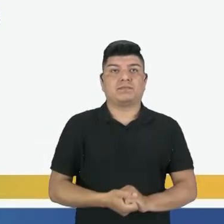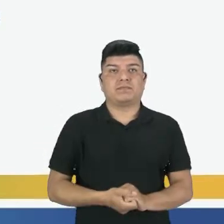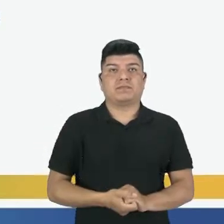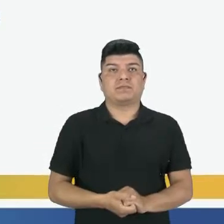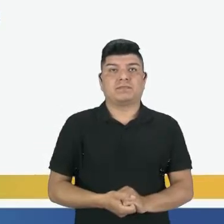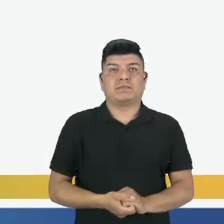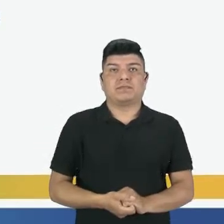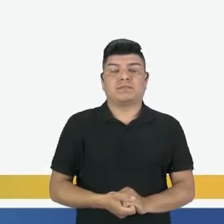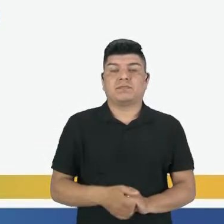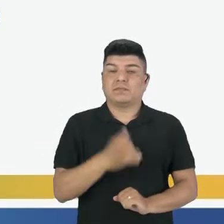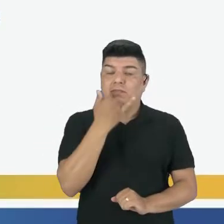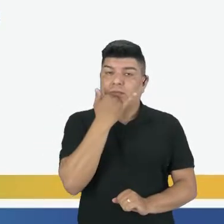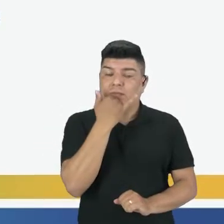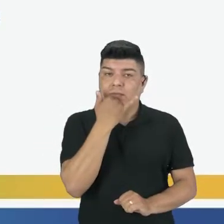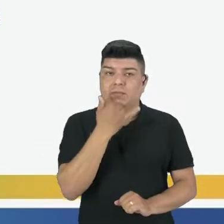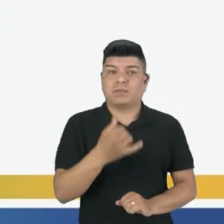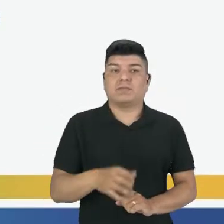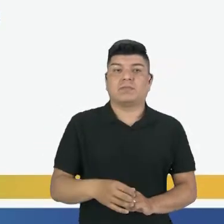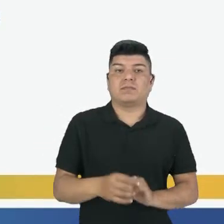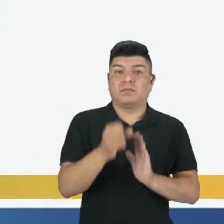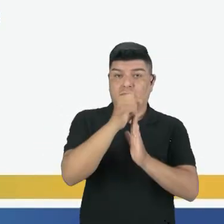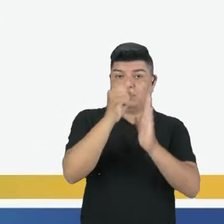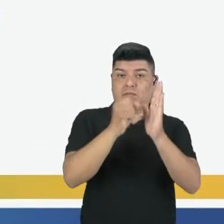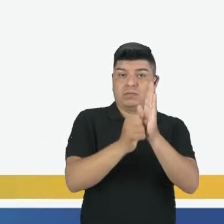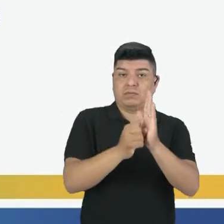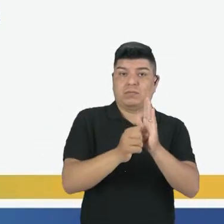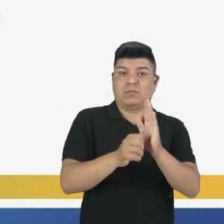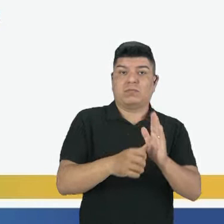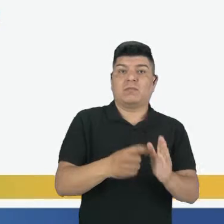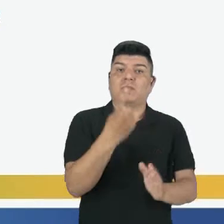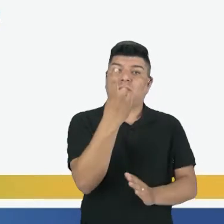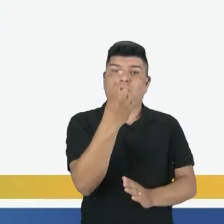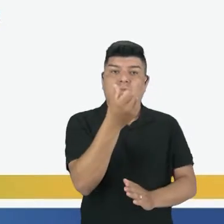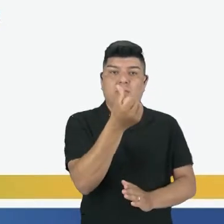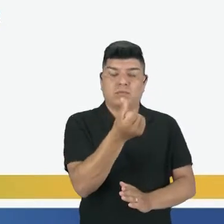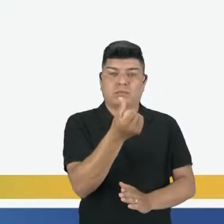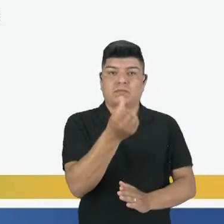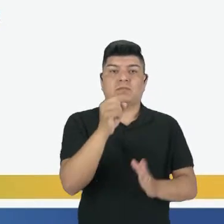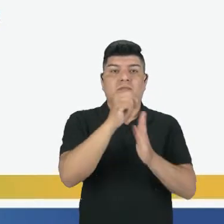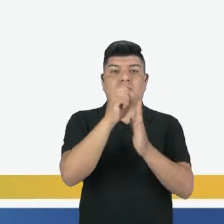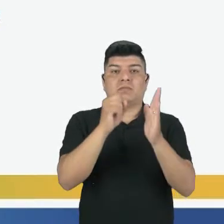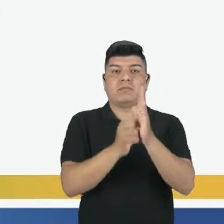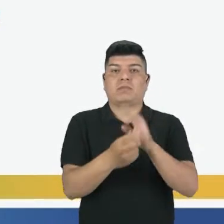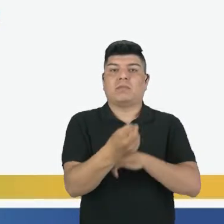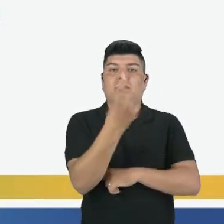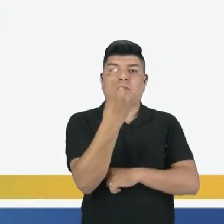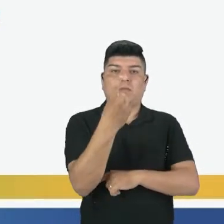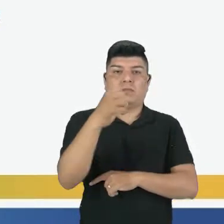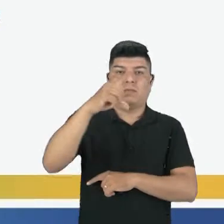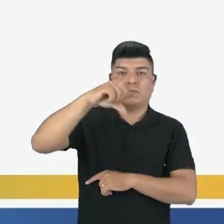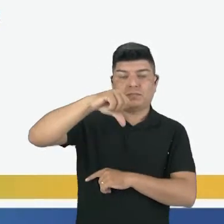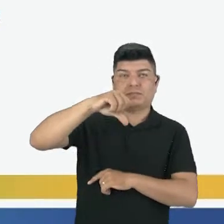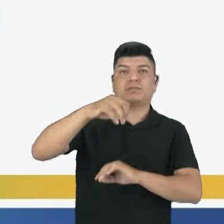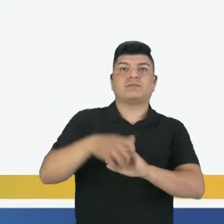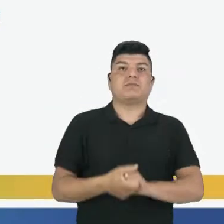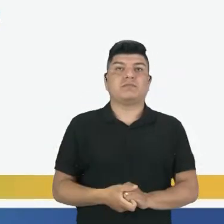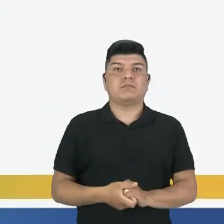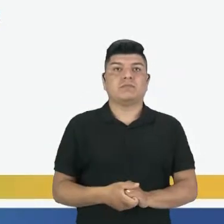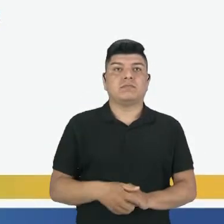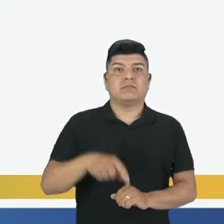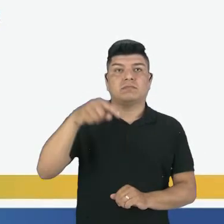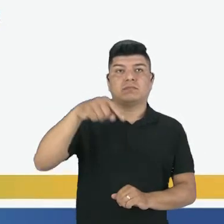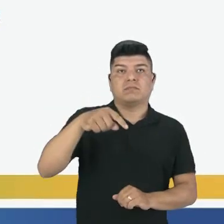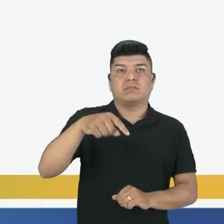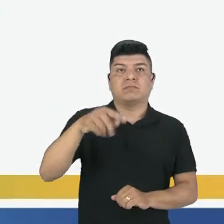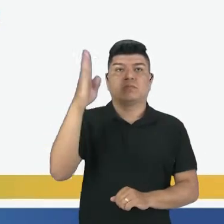Ou 19, perdão, 16 e 19. Foi no Brasil colonial e imperial que o termo passou a ser utilizado para designar comunidades